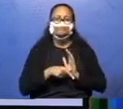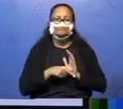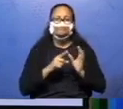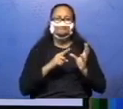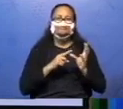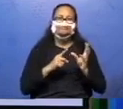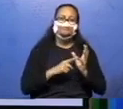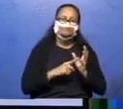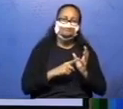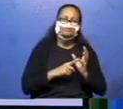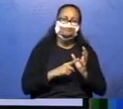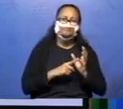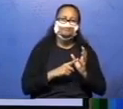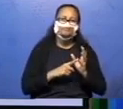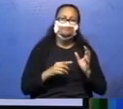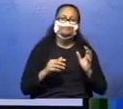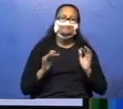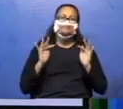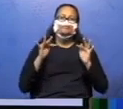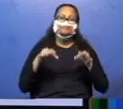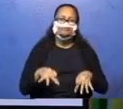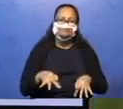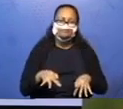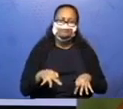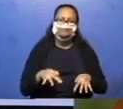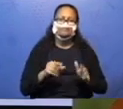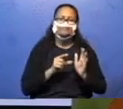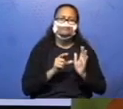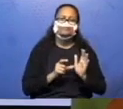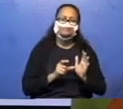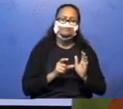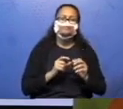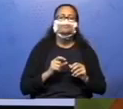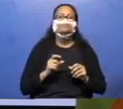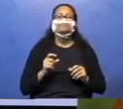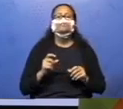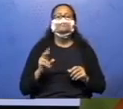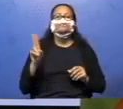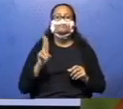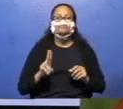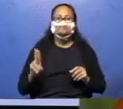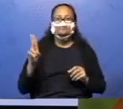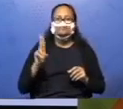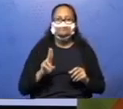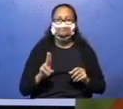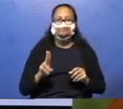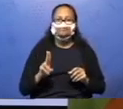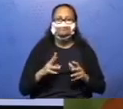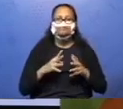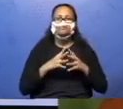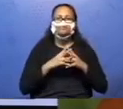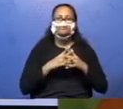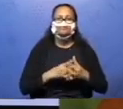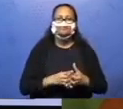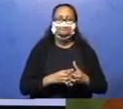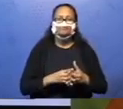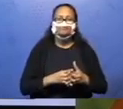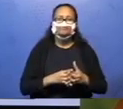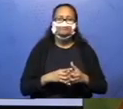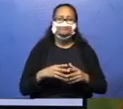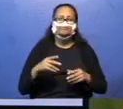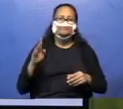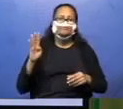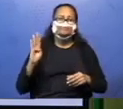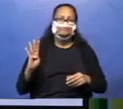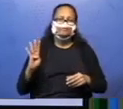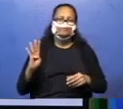de sílaba, é usado antes das consoantes B e P. O N, depois